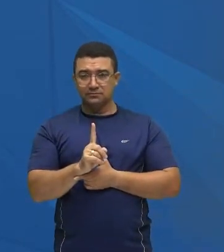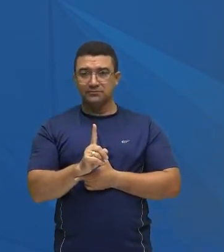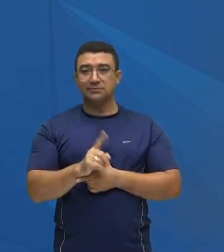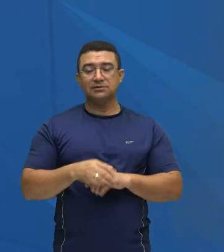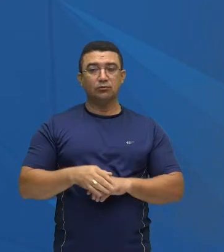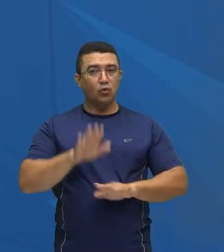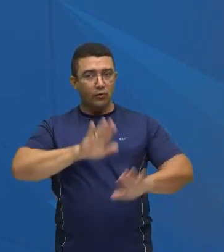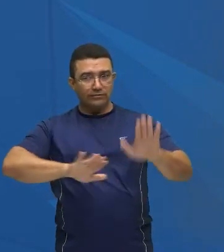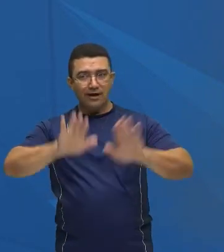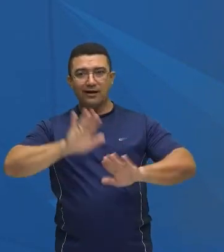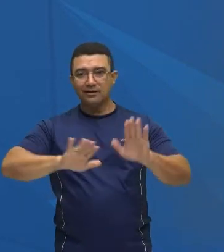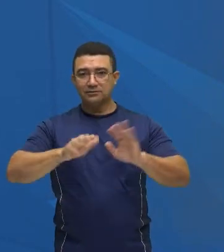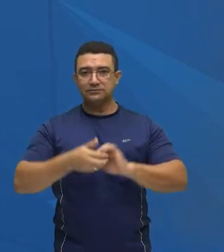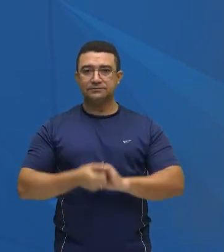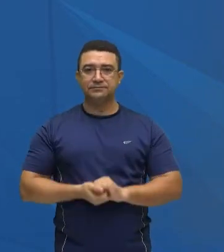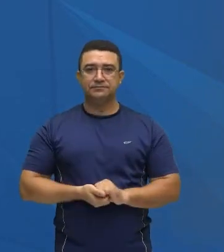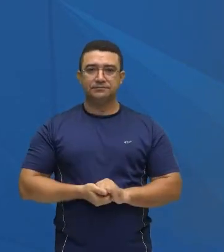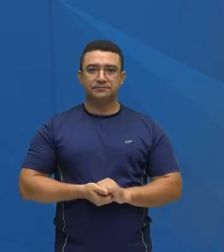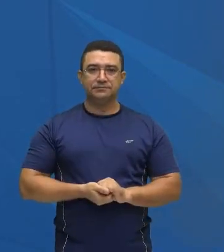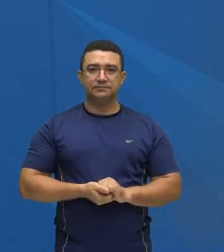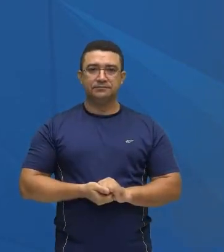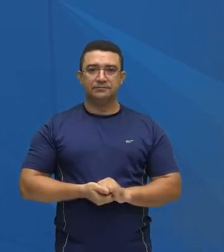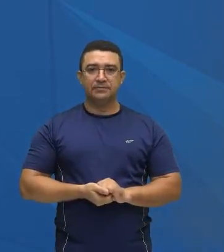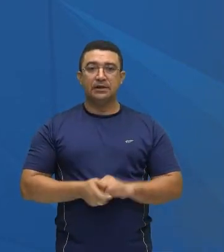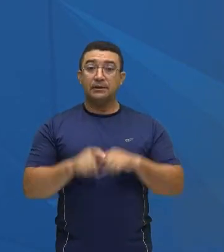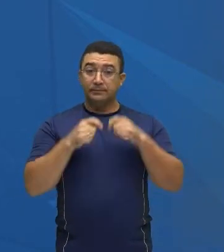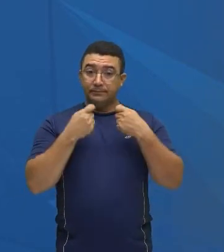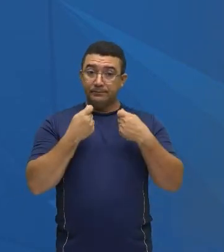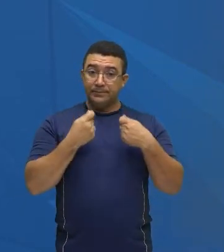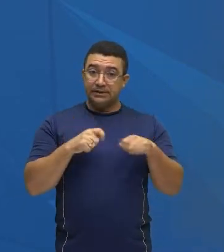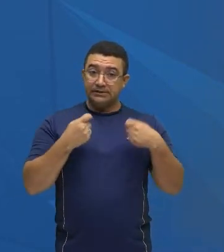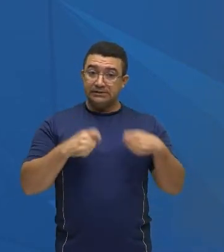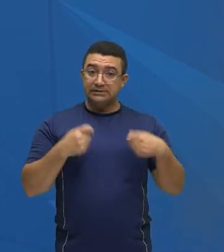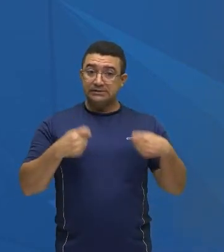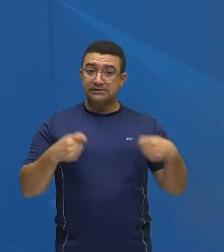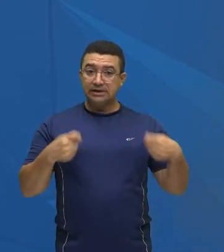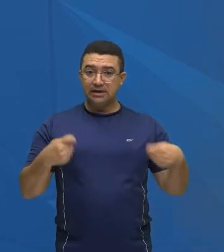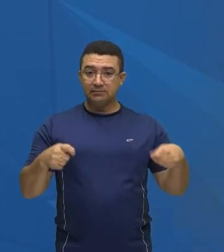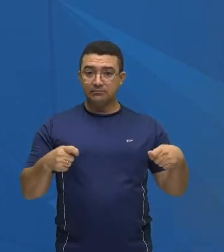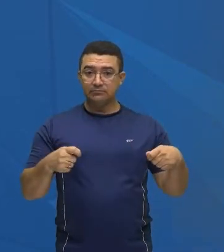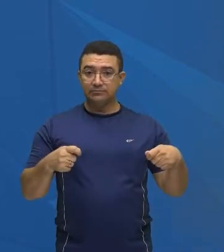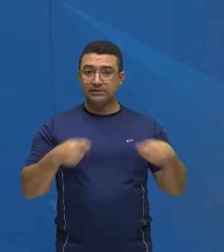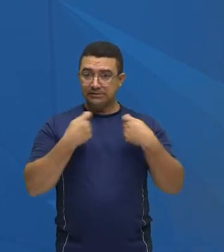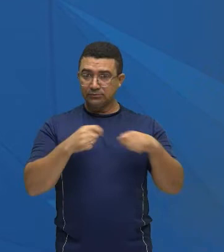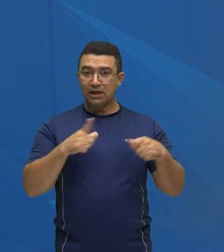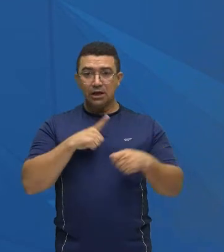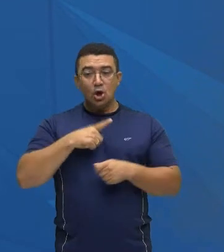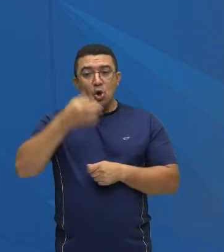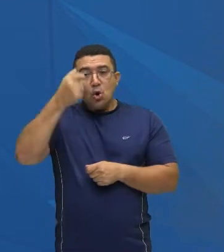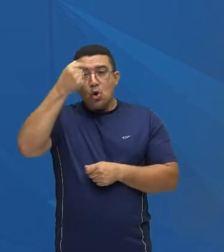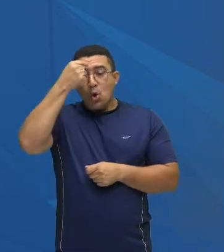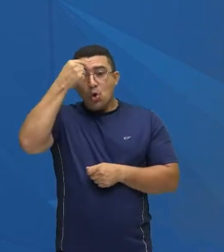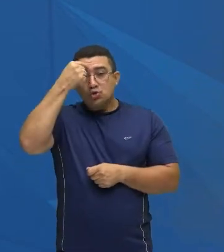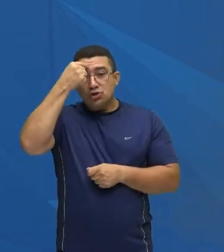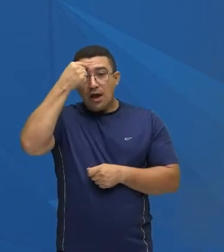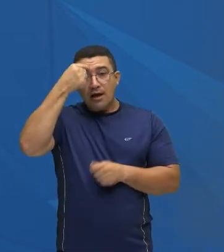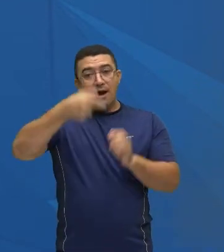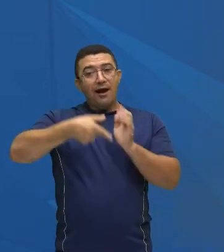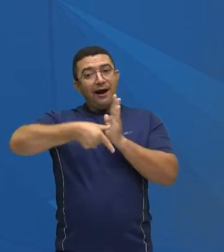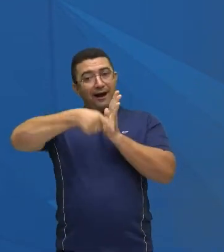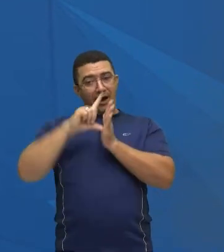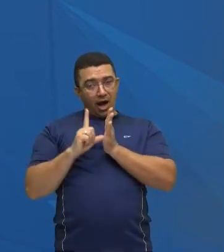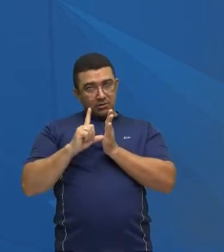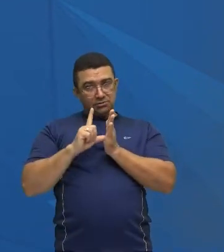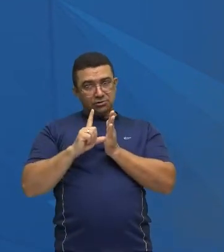Temos que ter também, olha só, mais uma participação, precisamos ser conscientes, né, antes de negociar